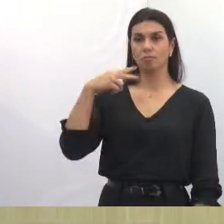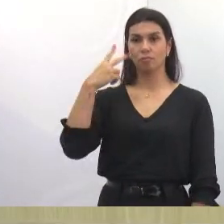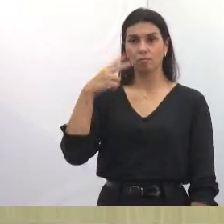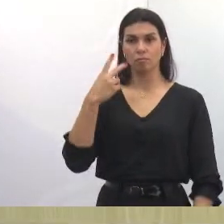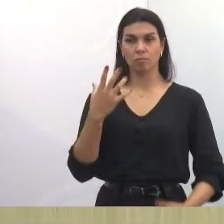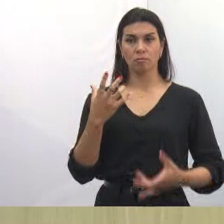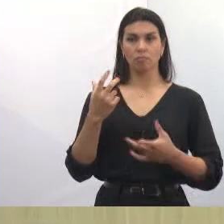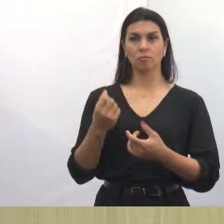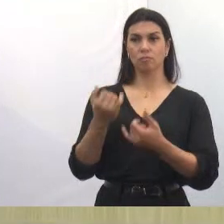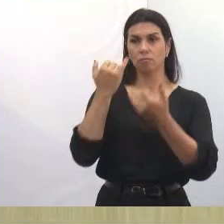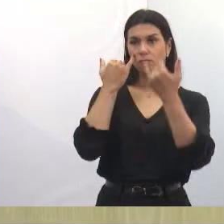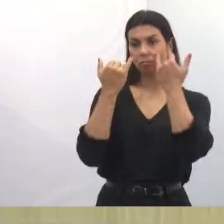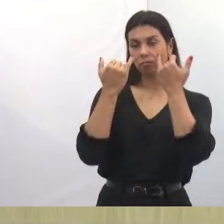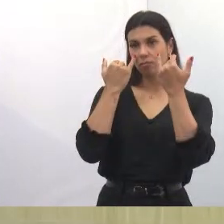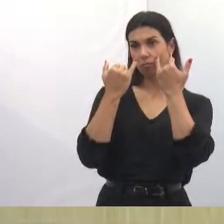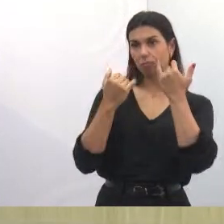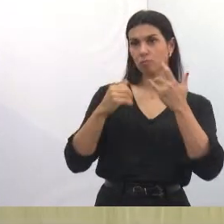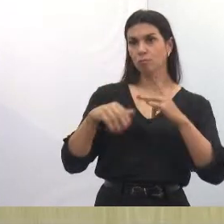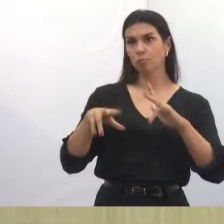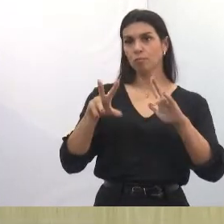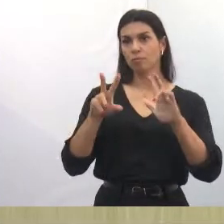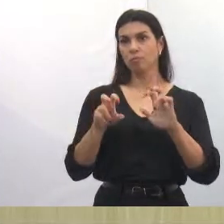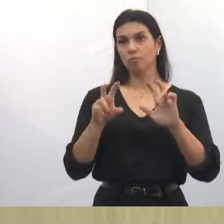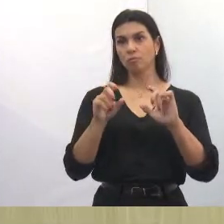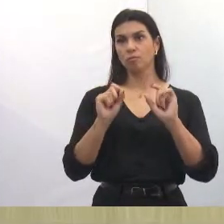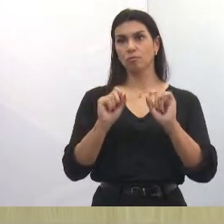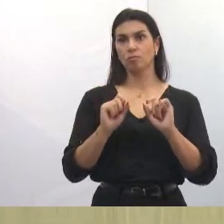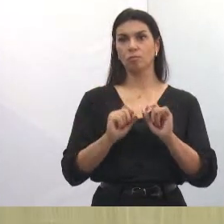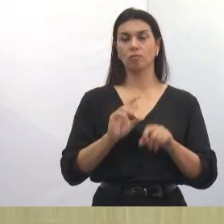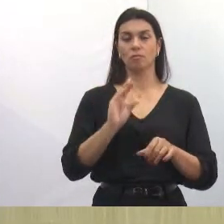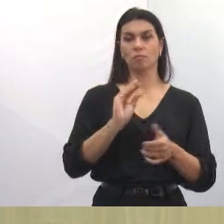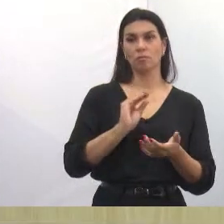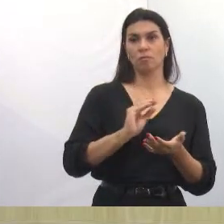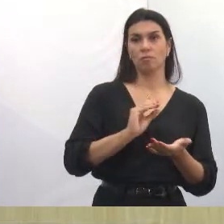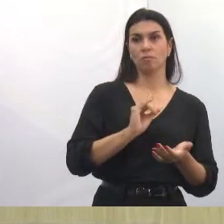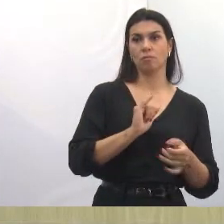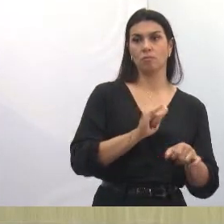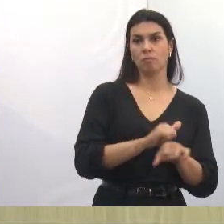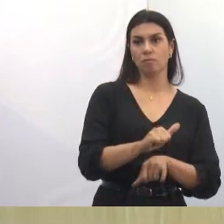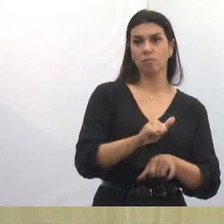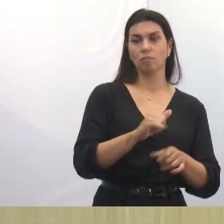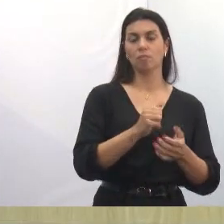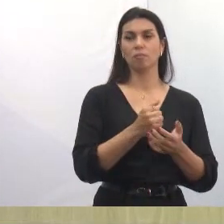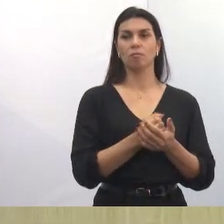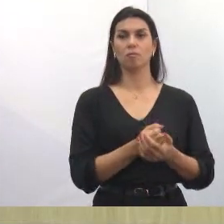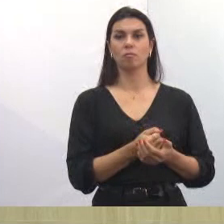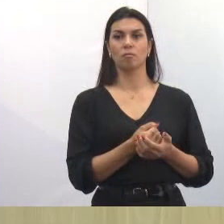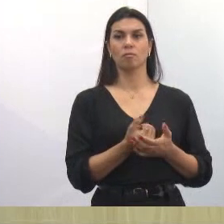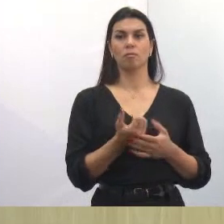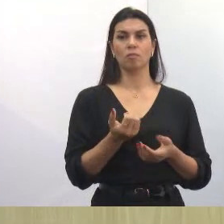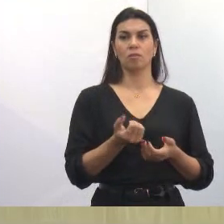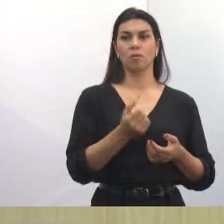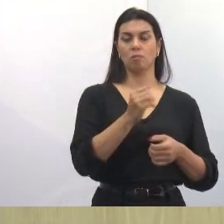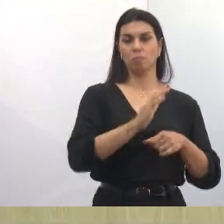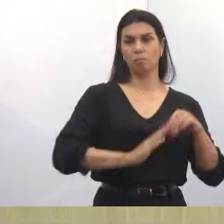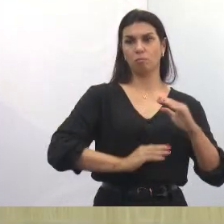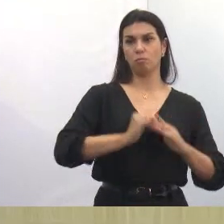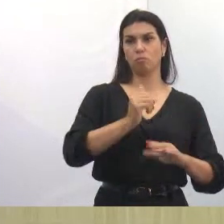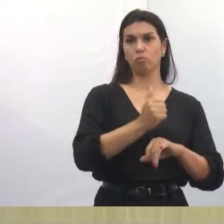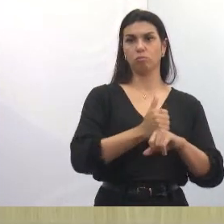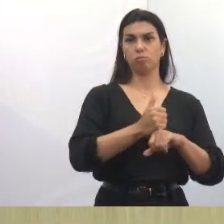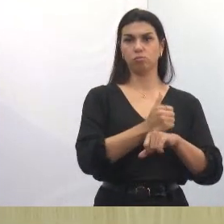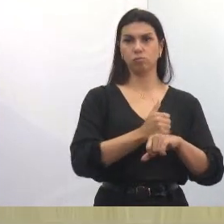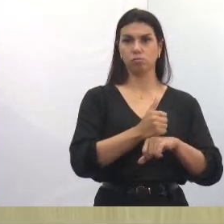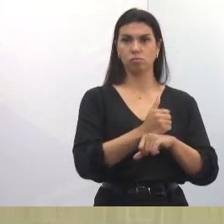informações quanto à ausência de oficiais de serviços municipais em unidades